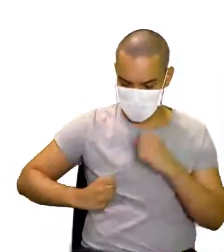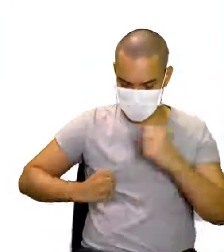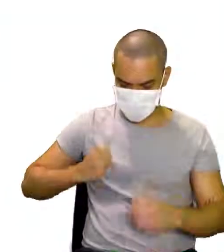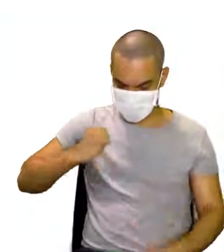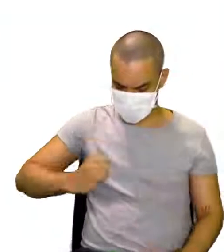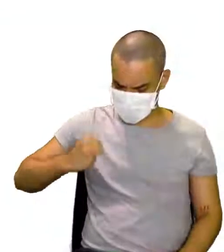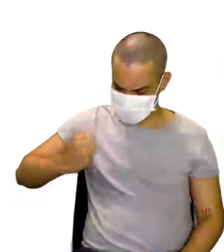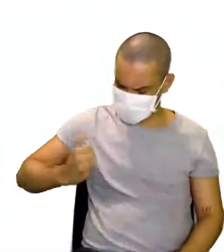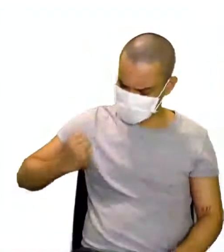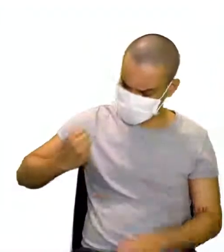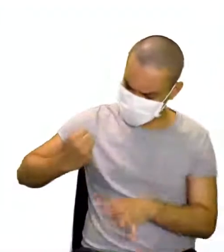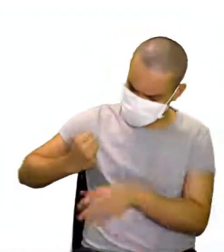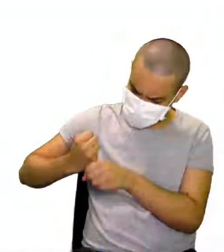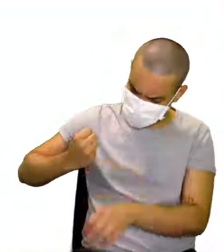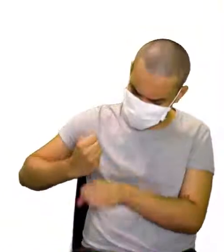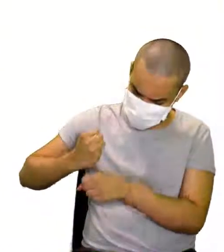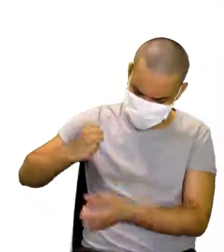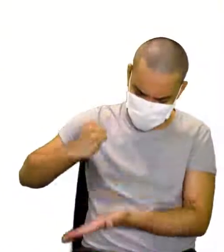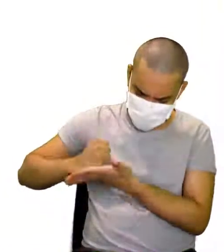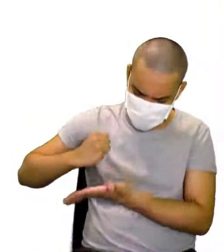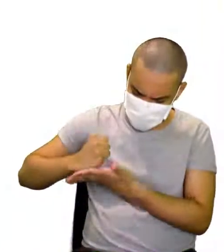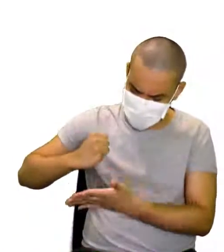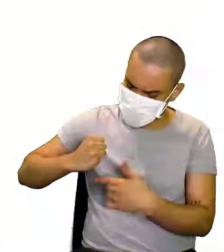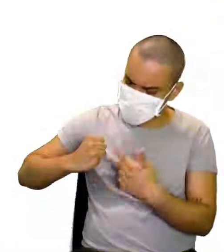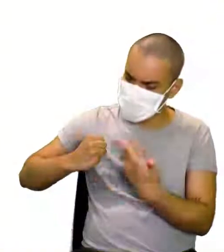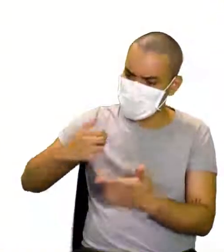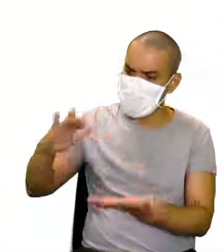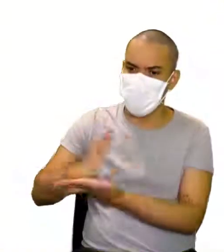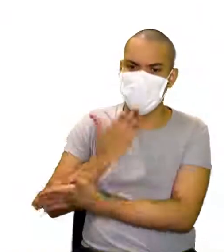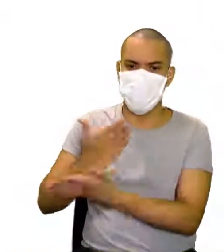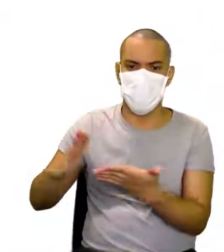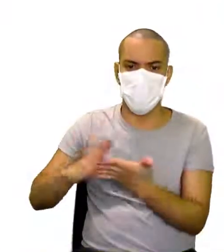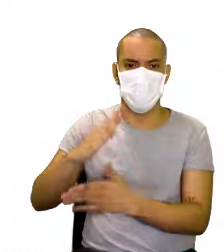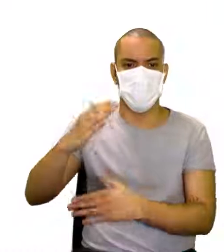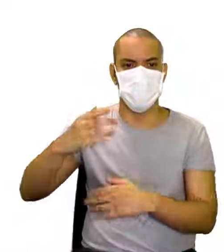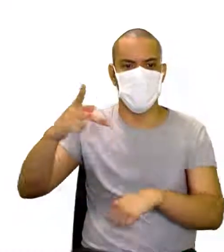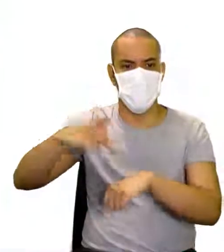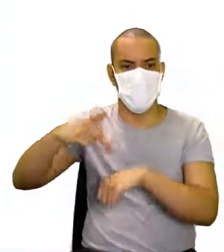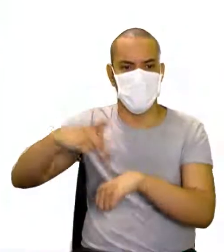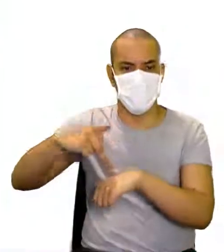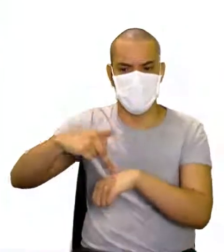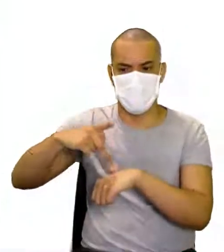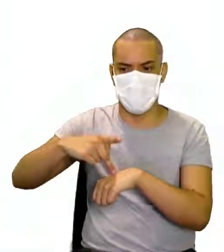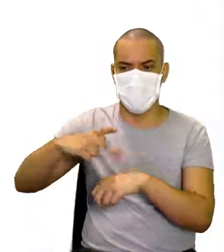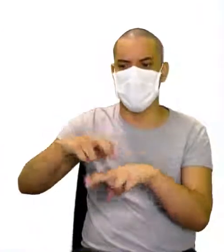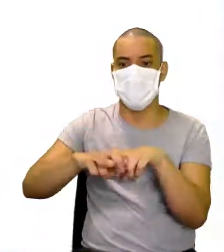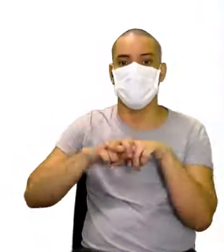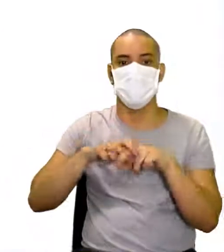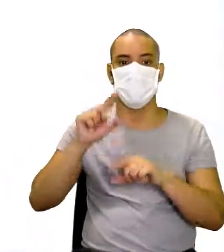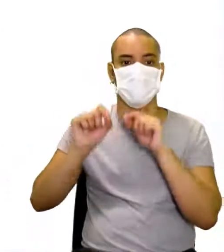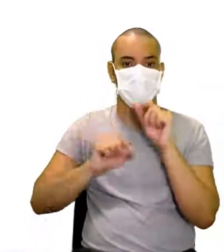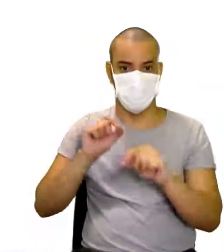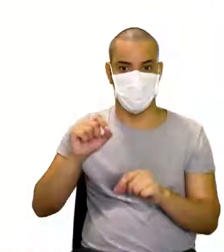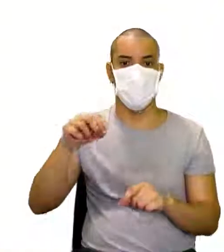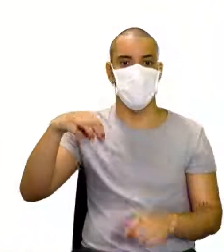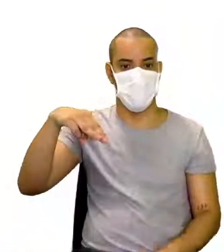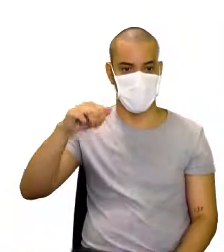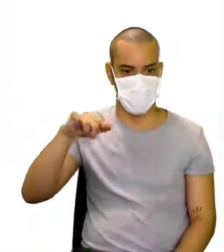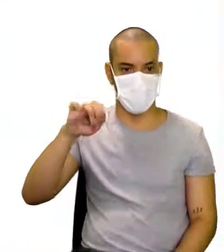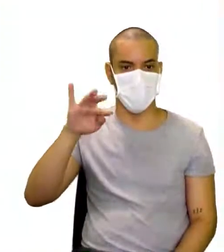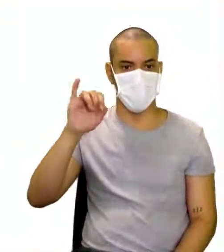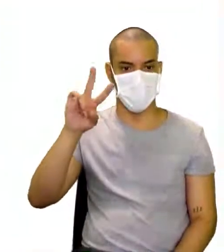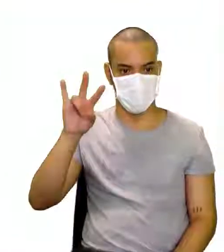ficava presa quando este o encostava em determinadas pedras, presumidamente a magnetita.